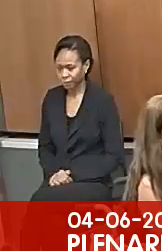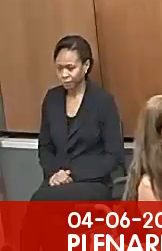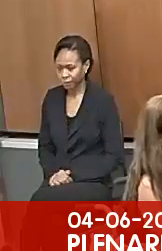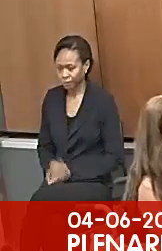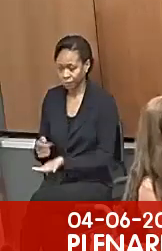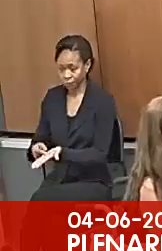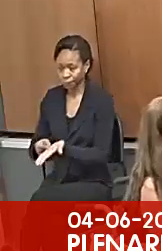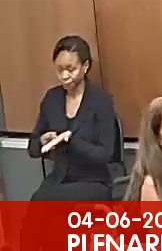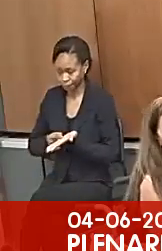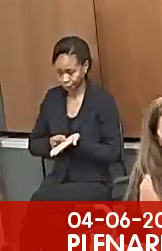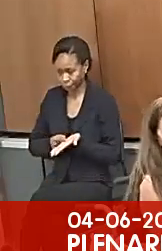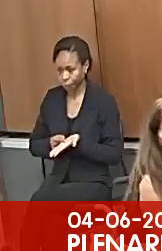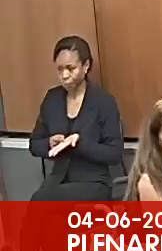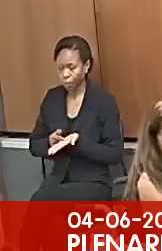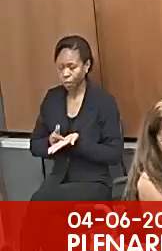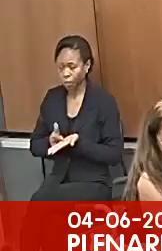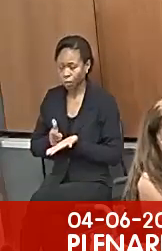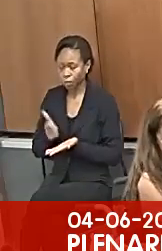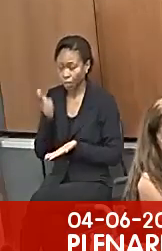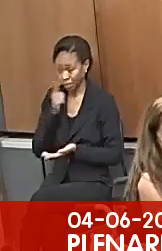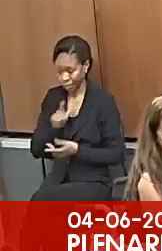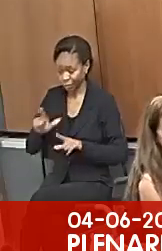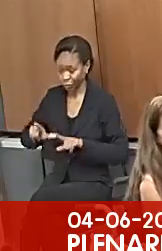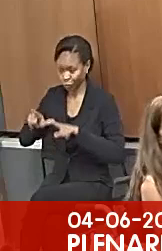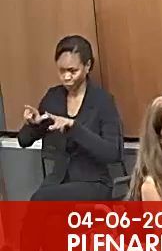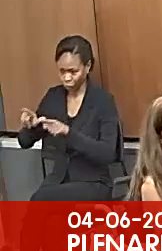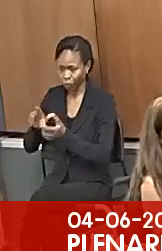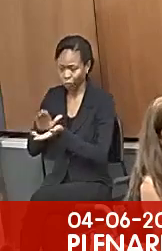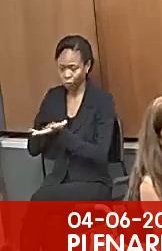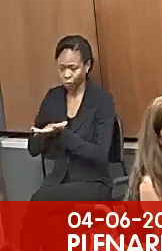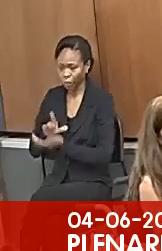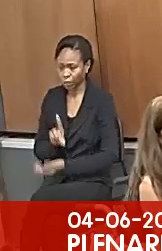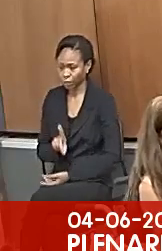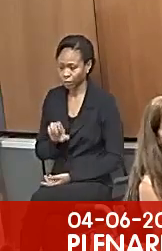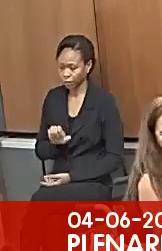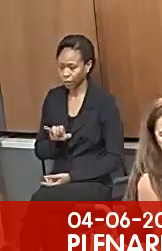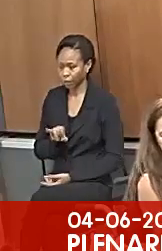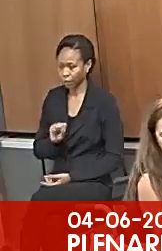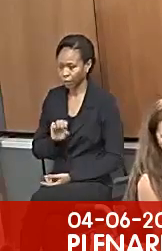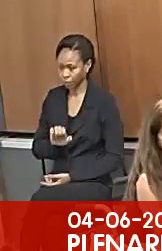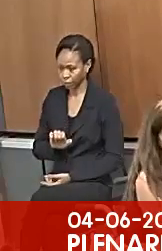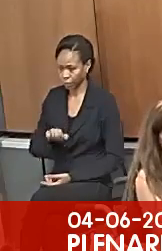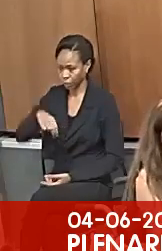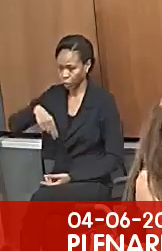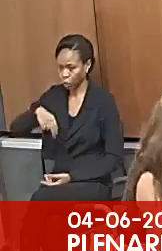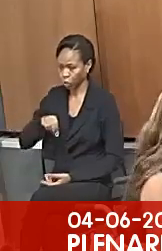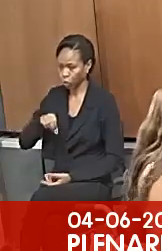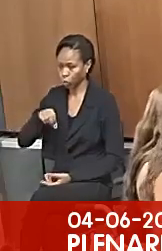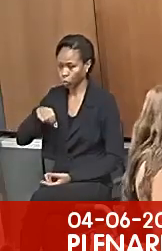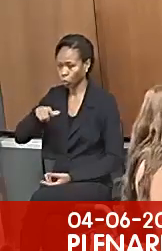Para receber o seu voto de congratulações, a Deise Nogueira Souza.